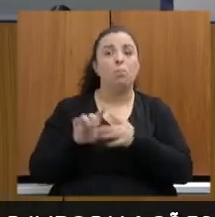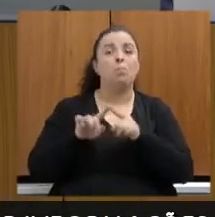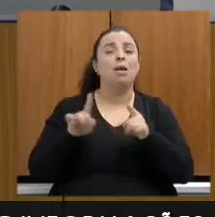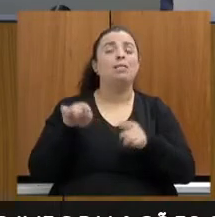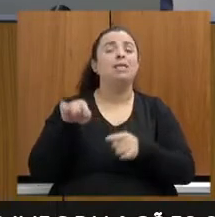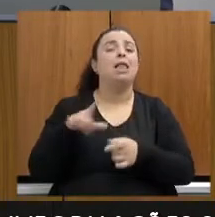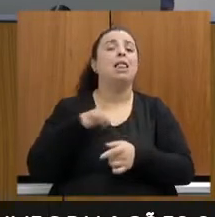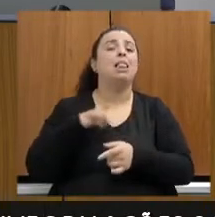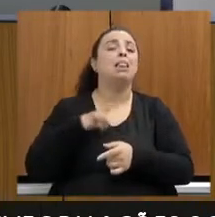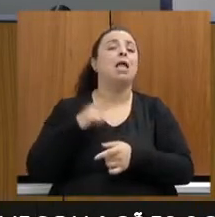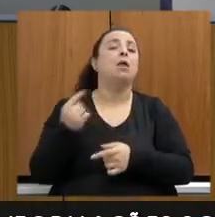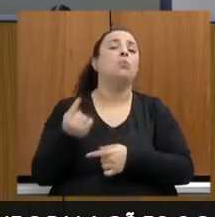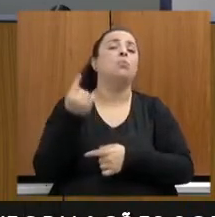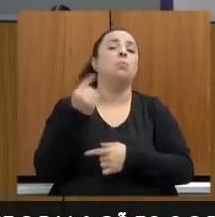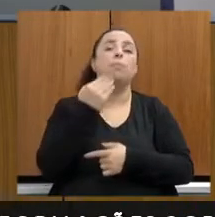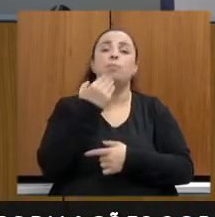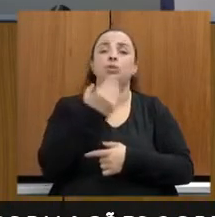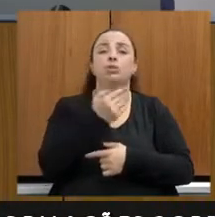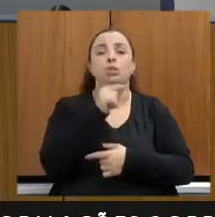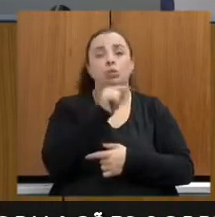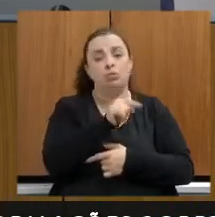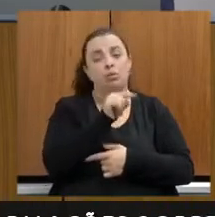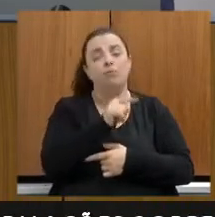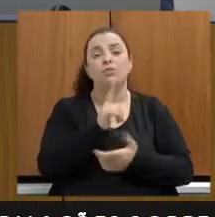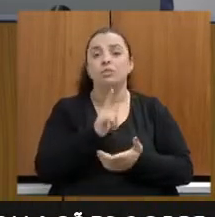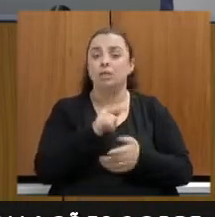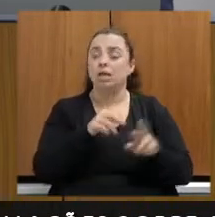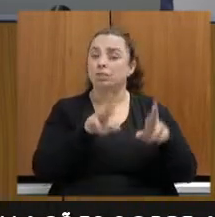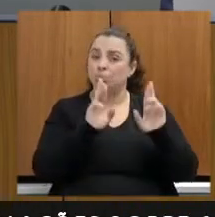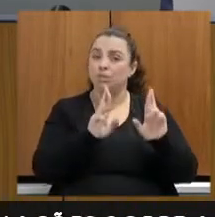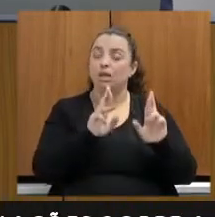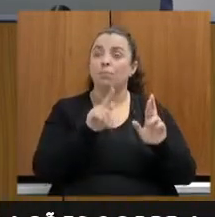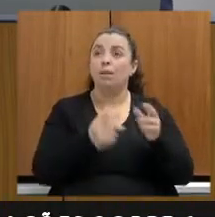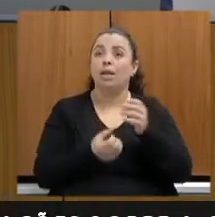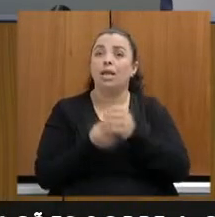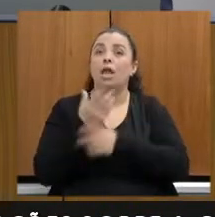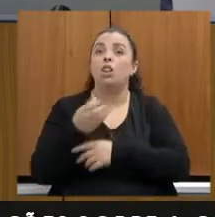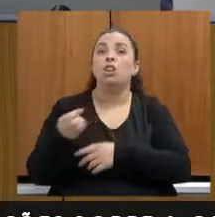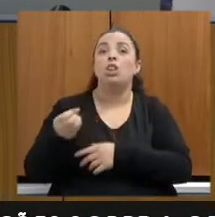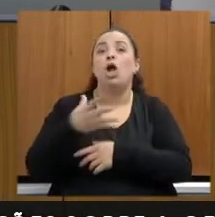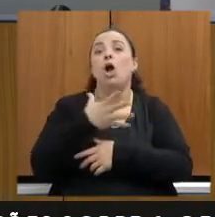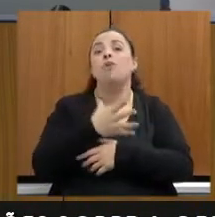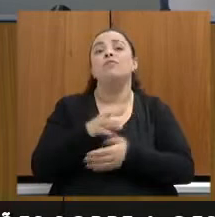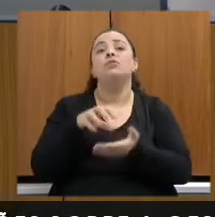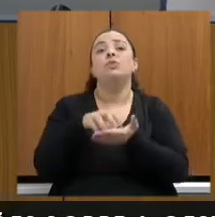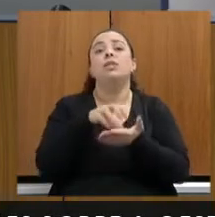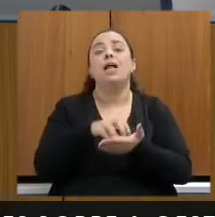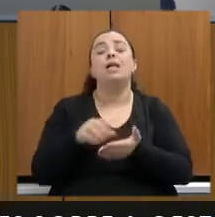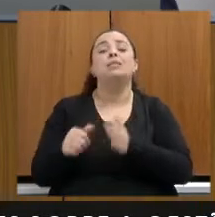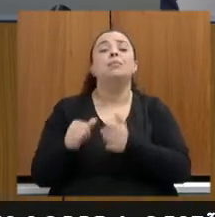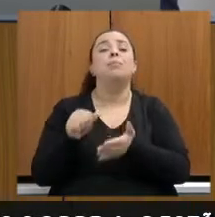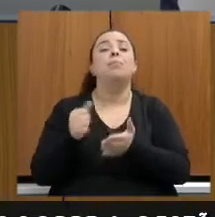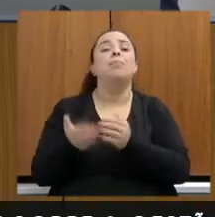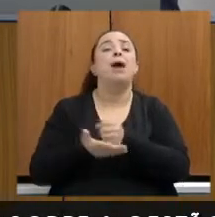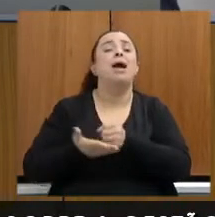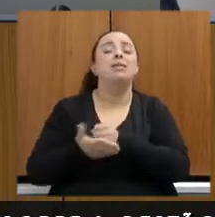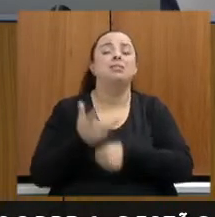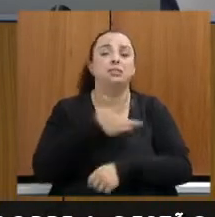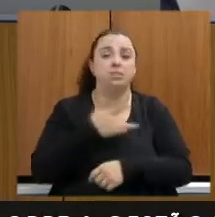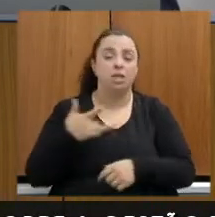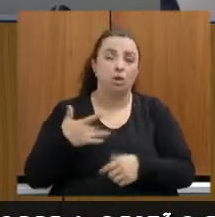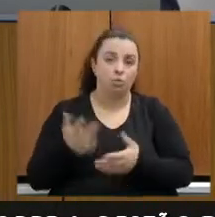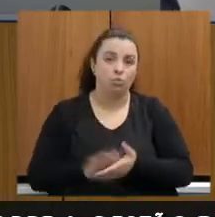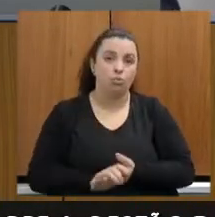demanda que está nas suas mãos e novas unidades básicas de saúde eu gostaria depois discutir os com o senhor e dois municípios